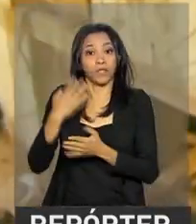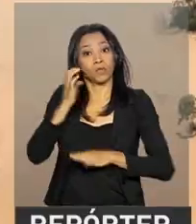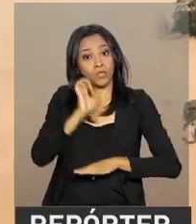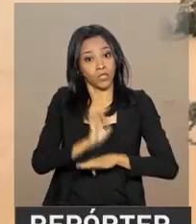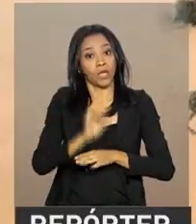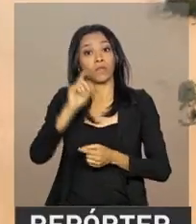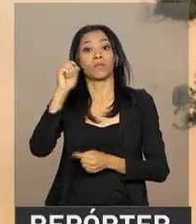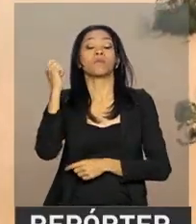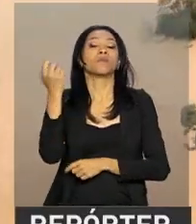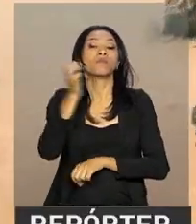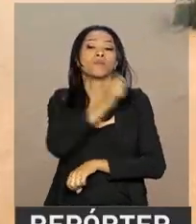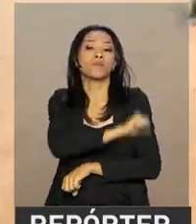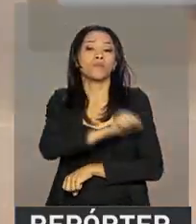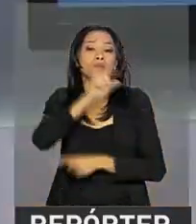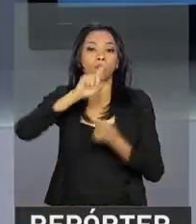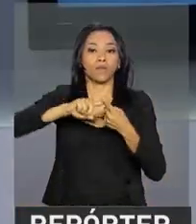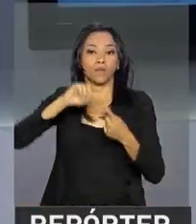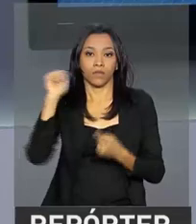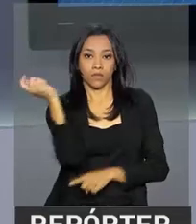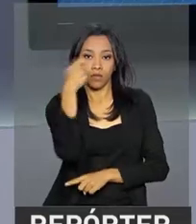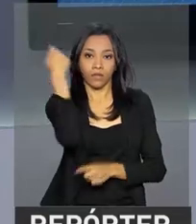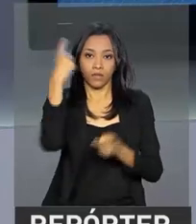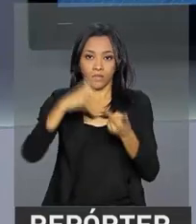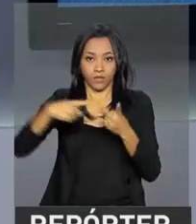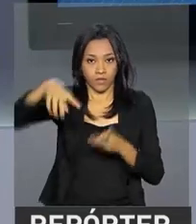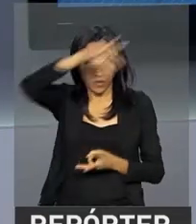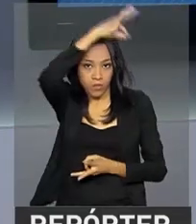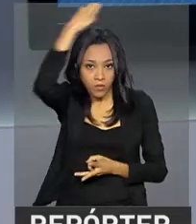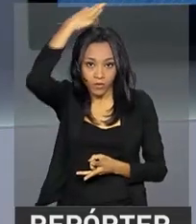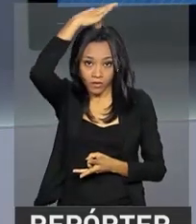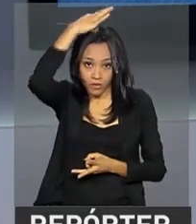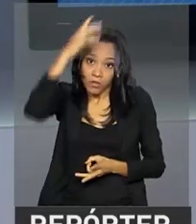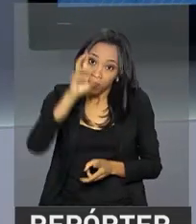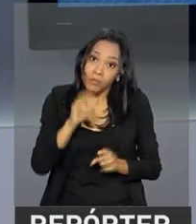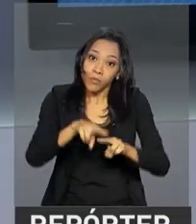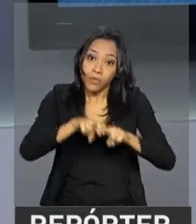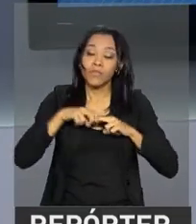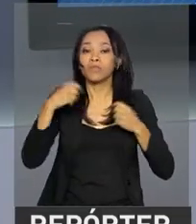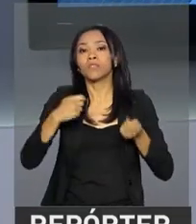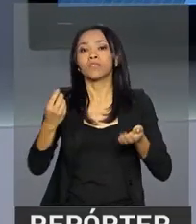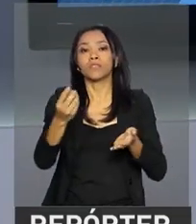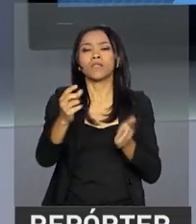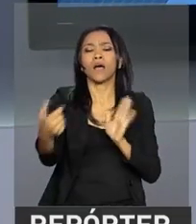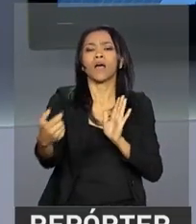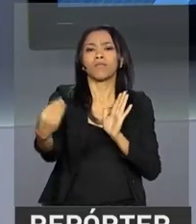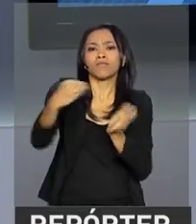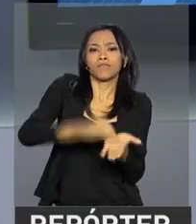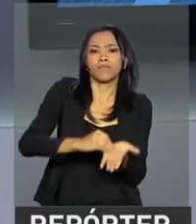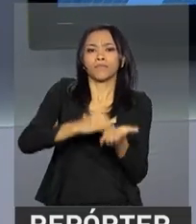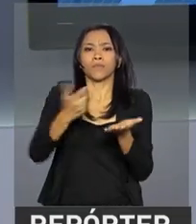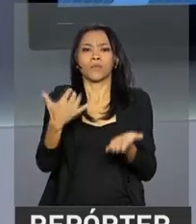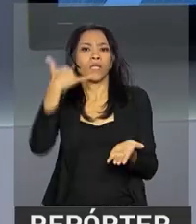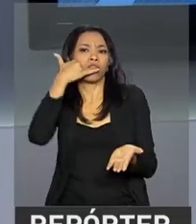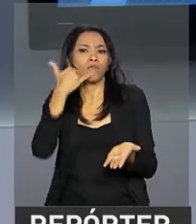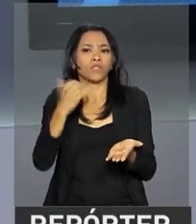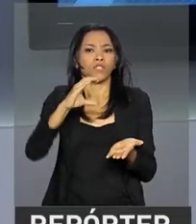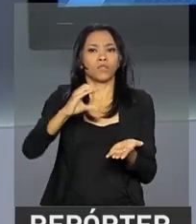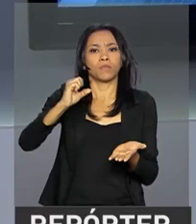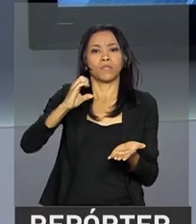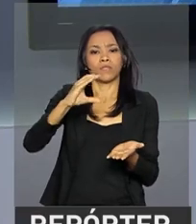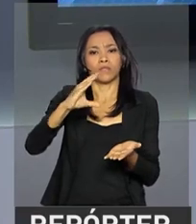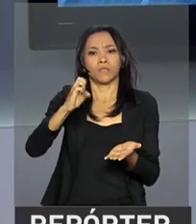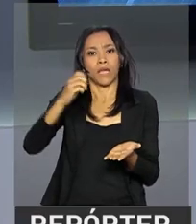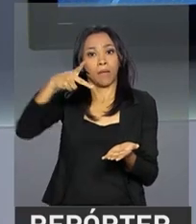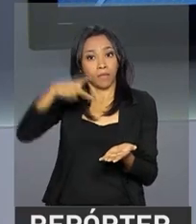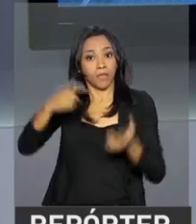Rio Grande do Sul e do Espírito Santo. Para isso, é necessário cadastrar o telefone e o CEP da área sobre a qual quer receber informações.